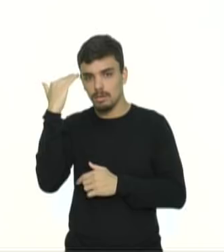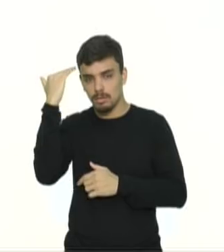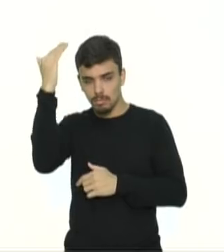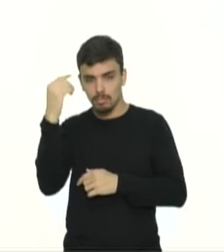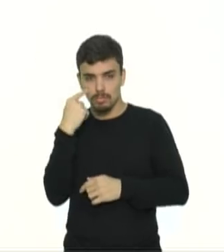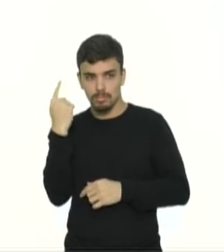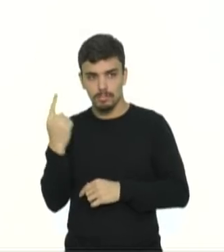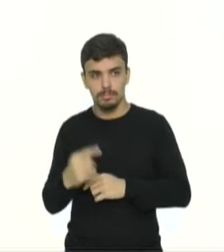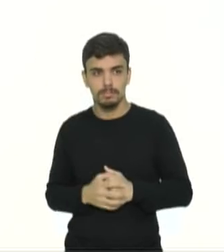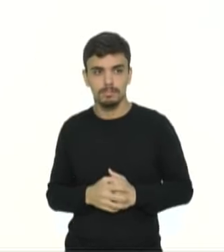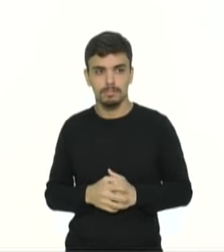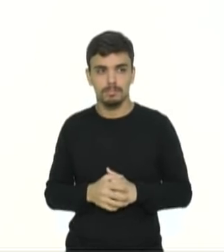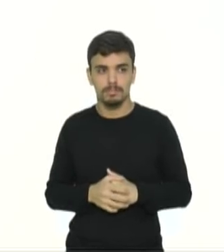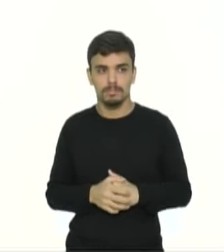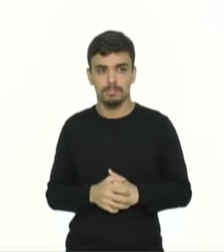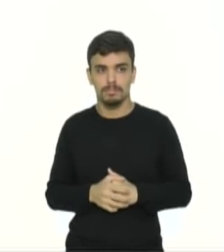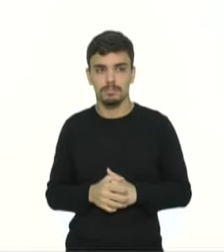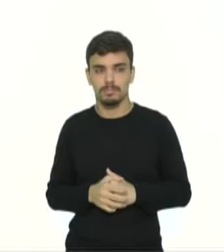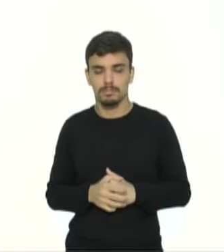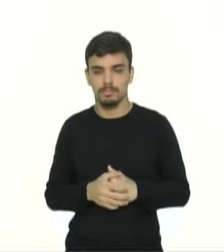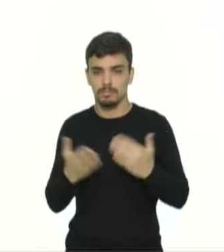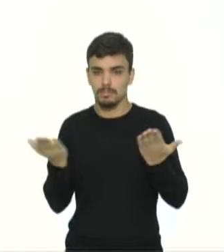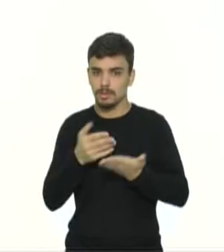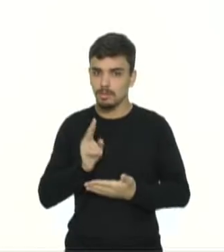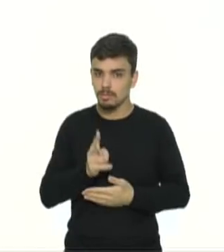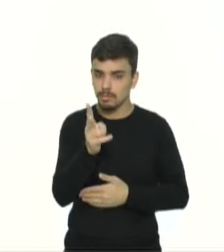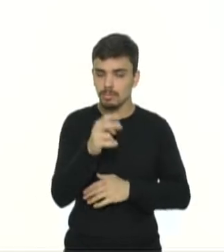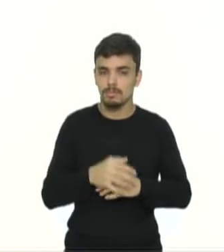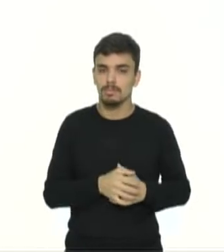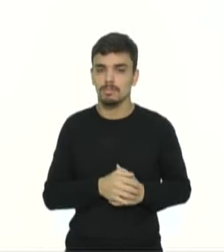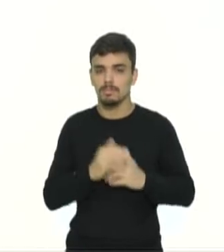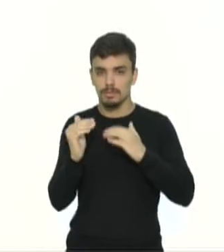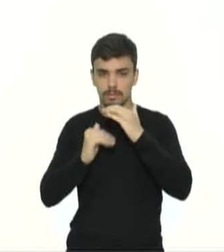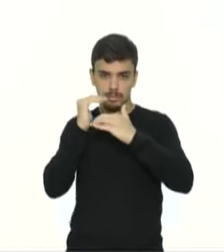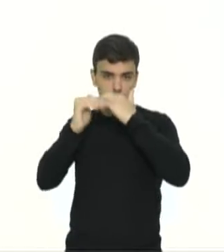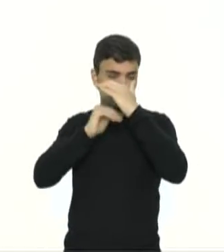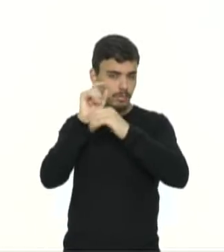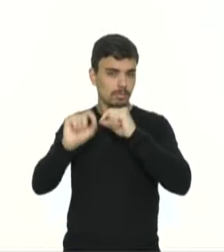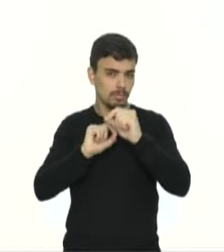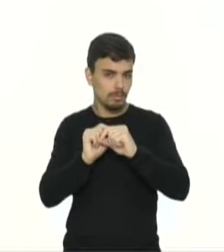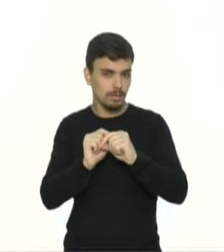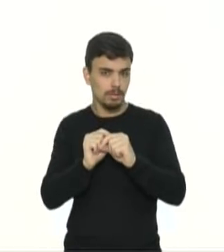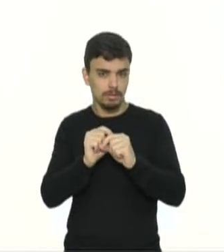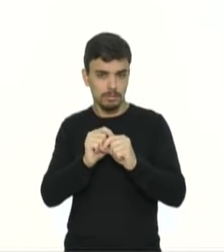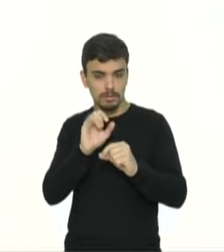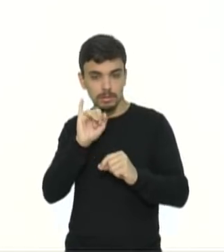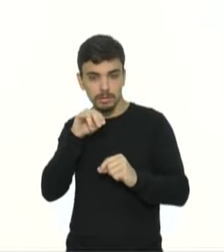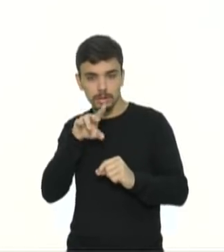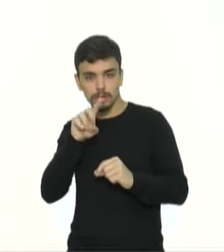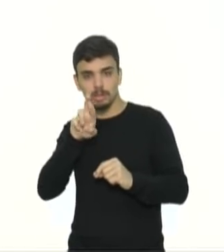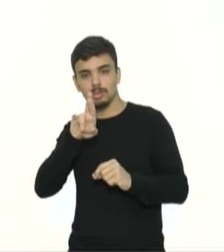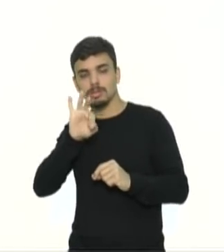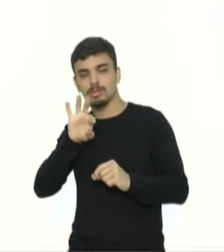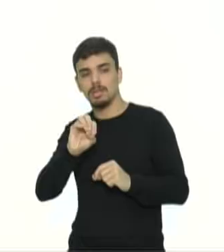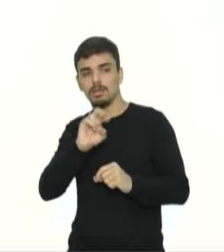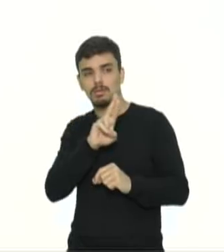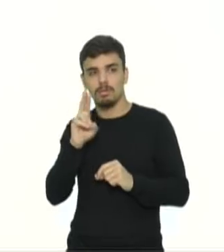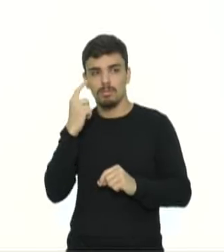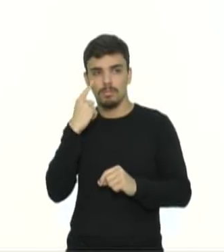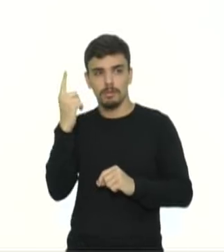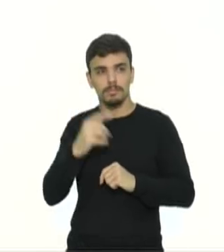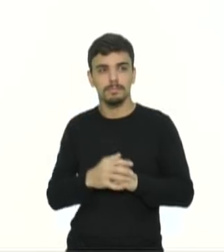formato não muda. Continuando. Desenvolvimento indireto, chamado hemimetábulo,